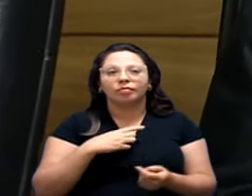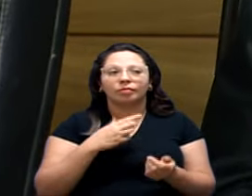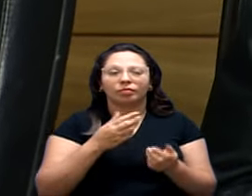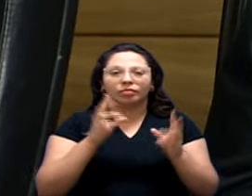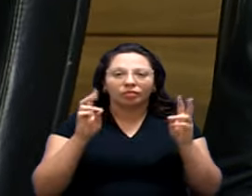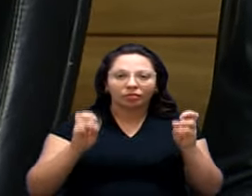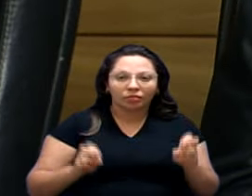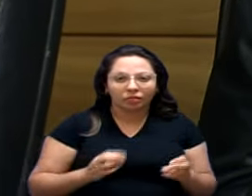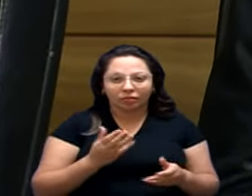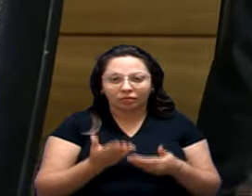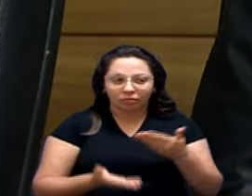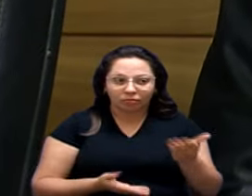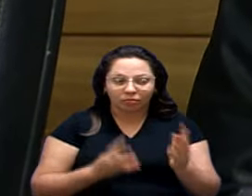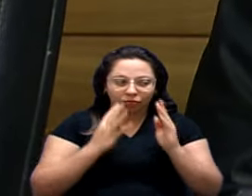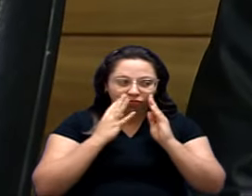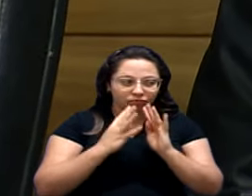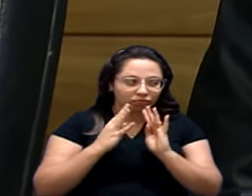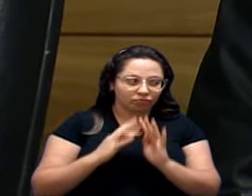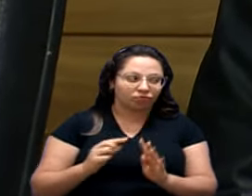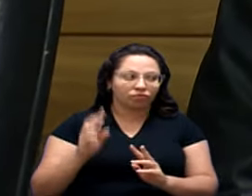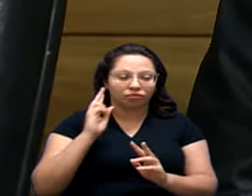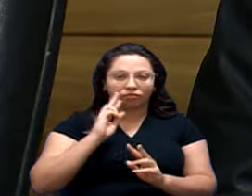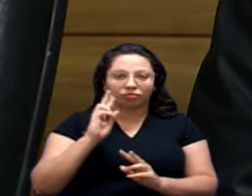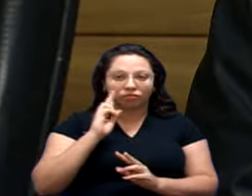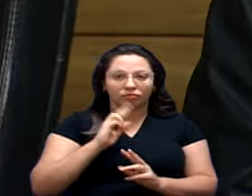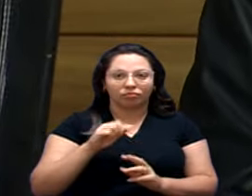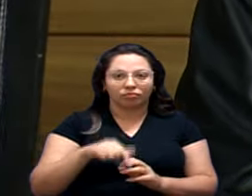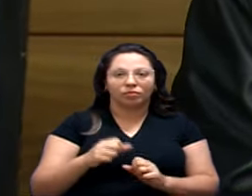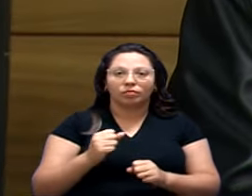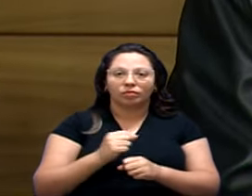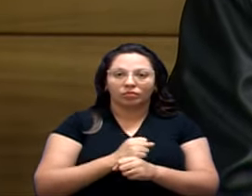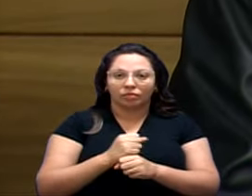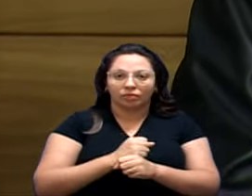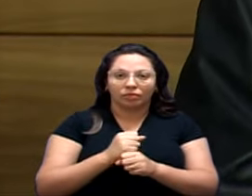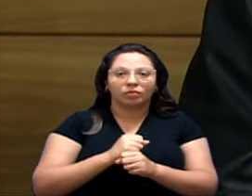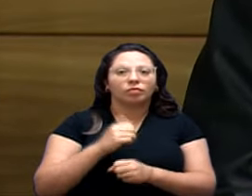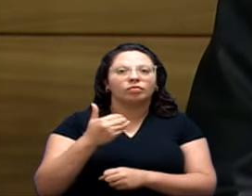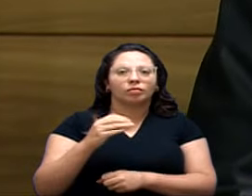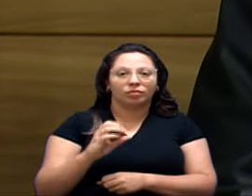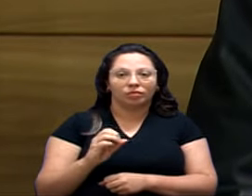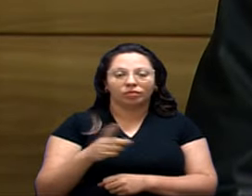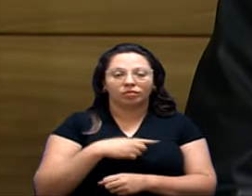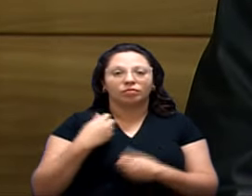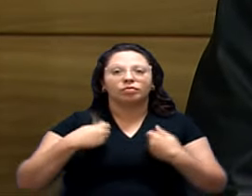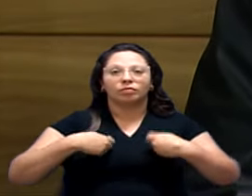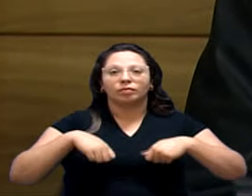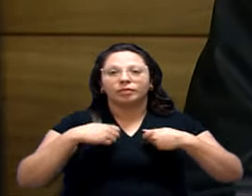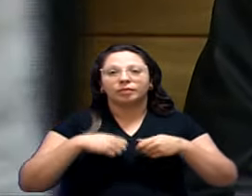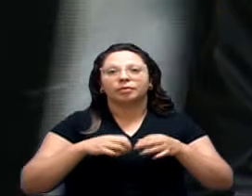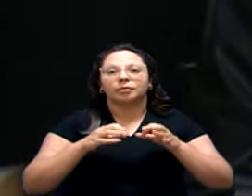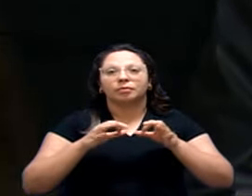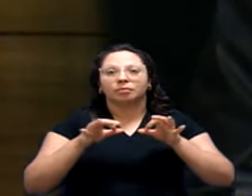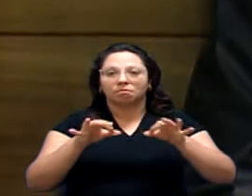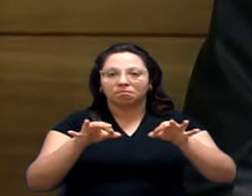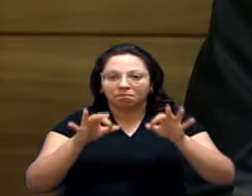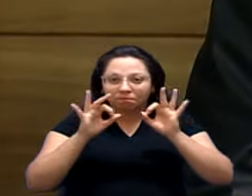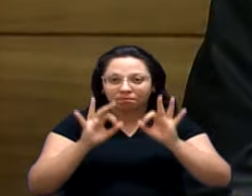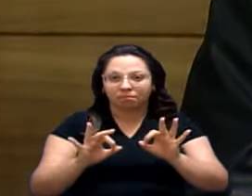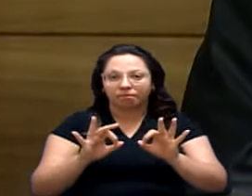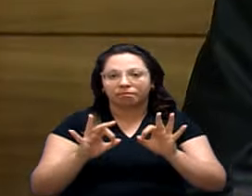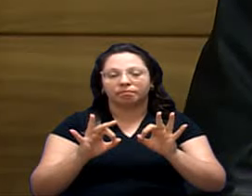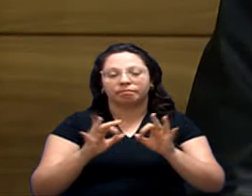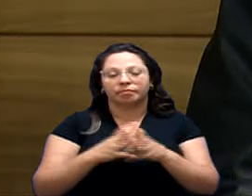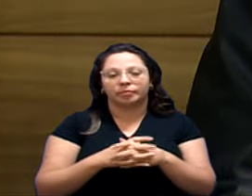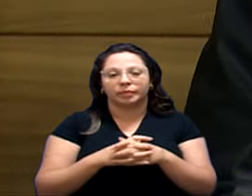Lembrando que essa aprovação aqui ela vai valer por 10 anos e a gente precisa ser assertivo na Proposta com